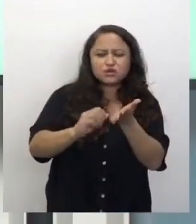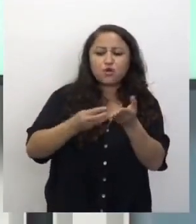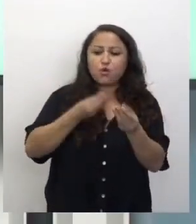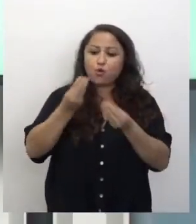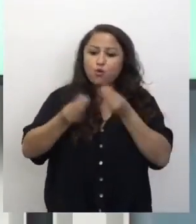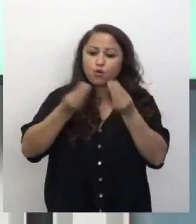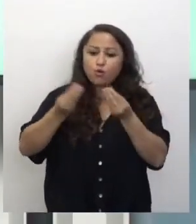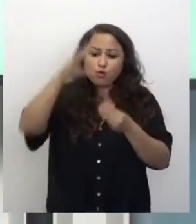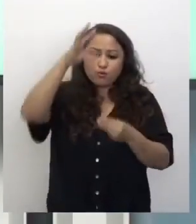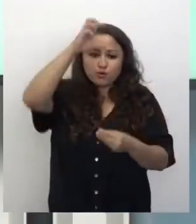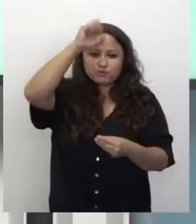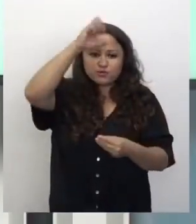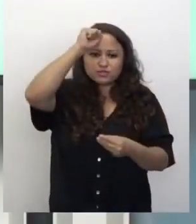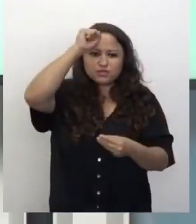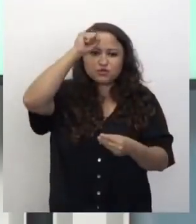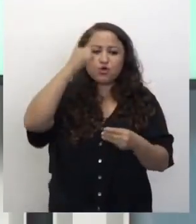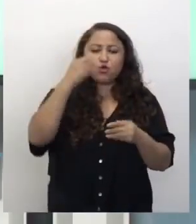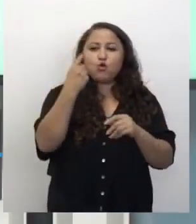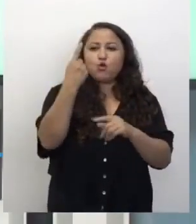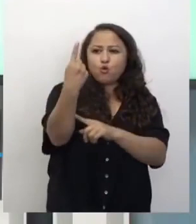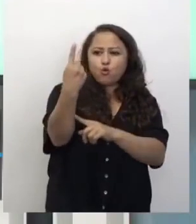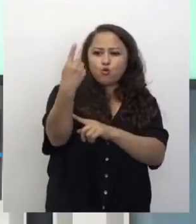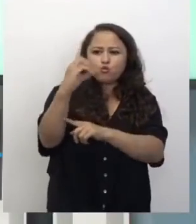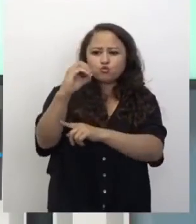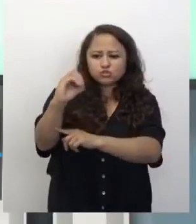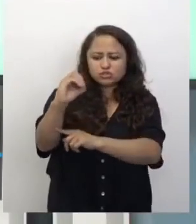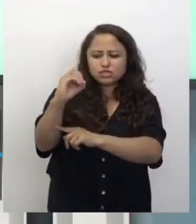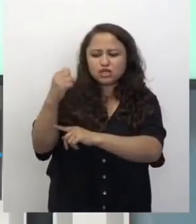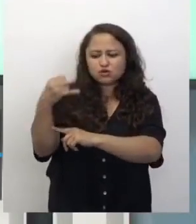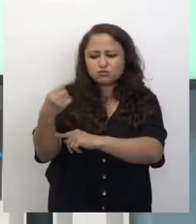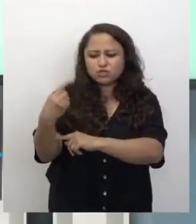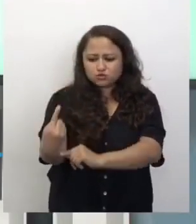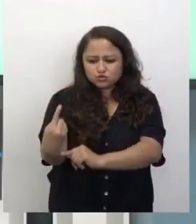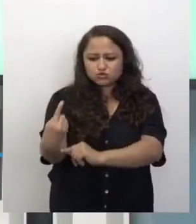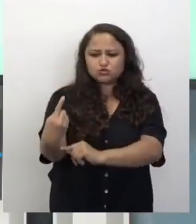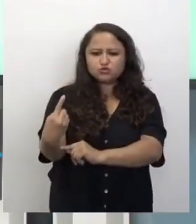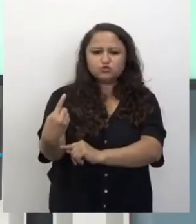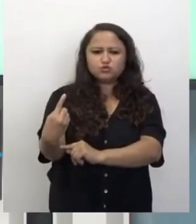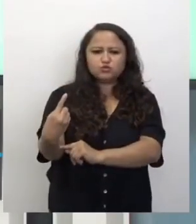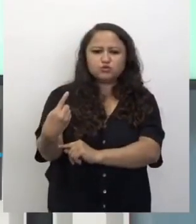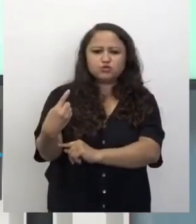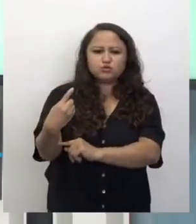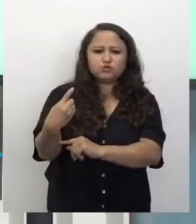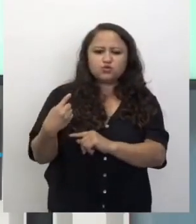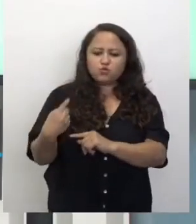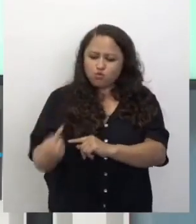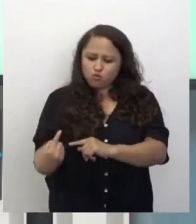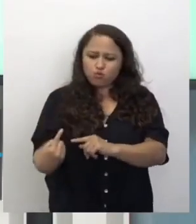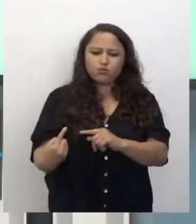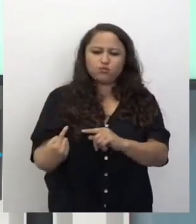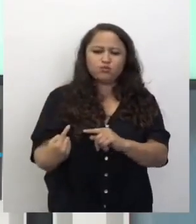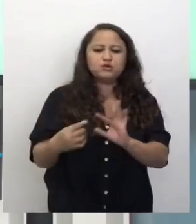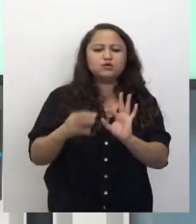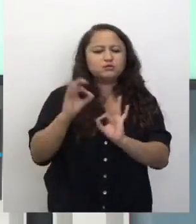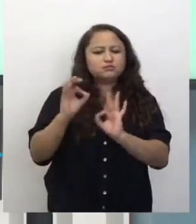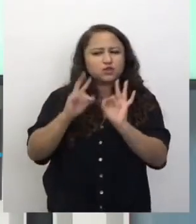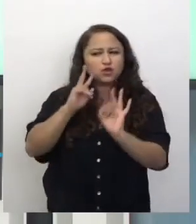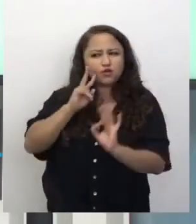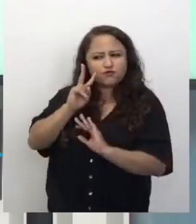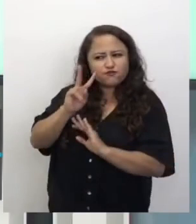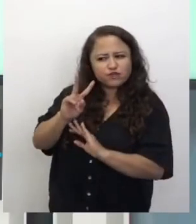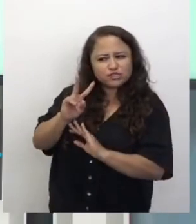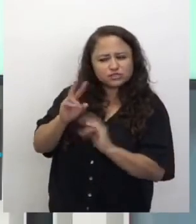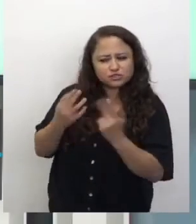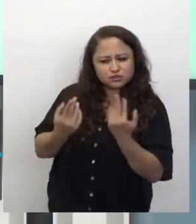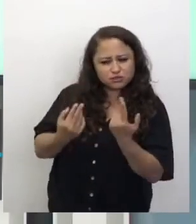aprendeu. No 1, 0, menos 1, 0, 1. Verifica se está no mesmo formato. E verifica a